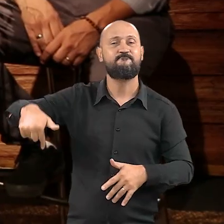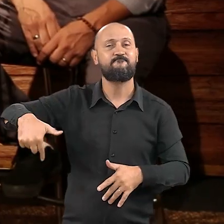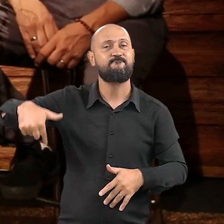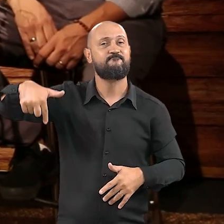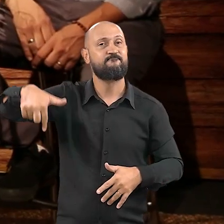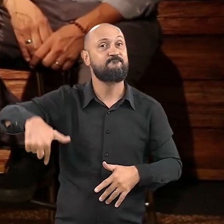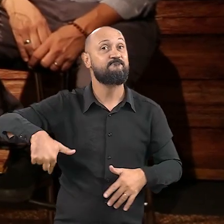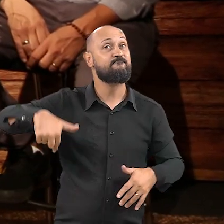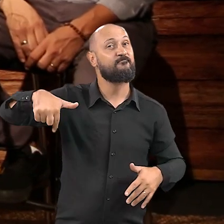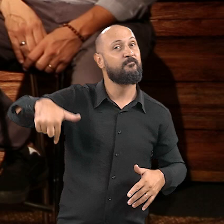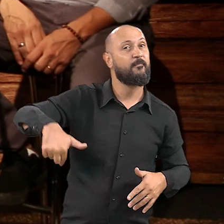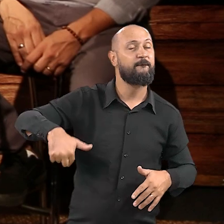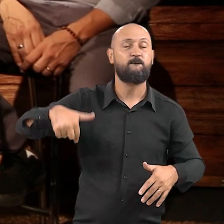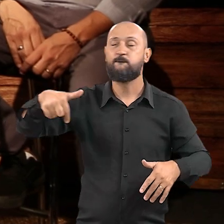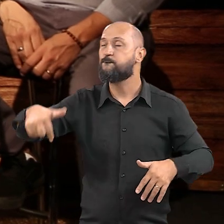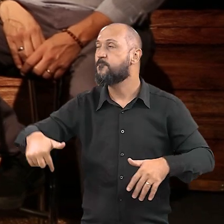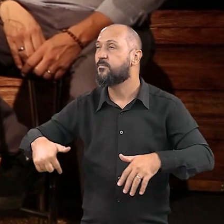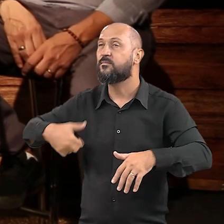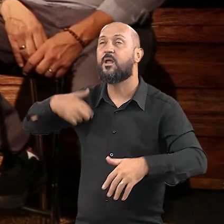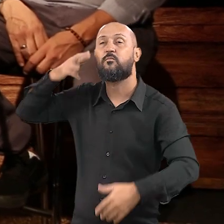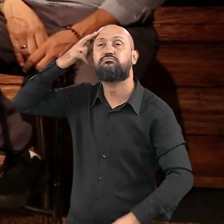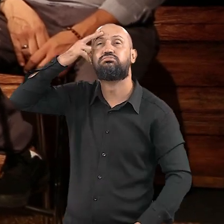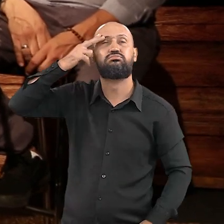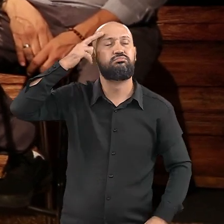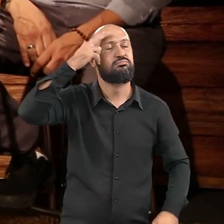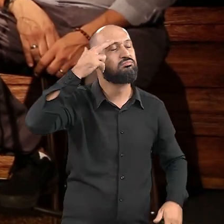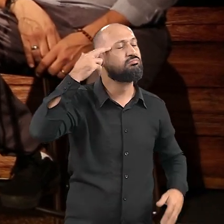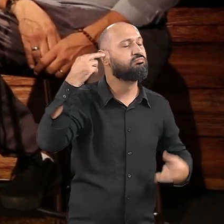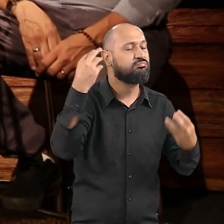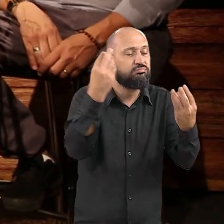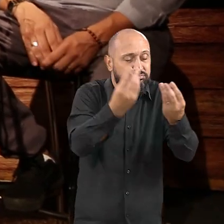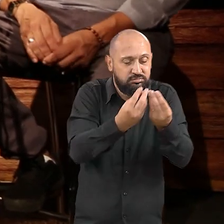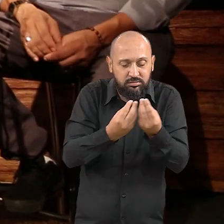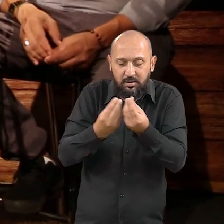folclóricos, sonhos vivos